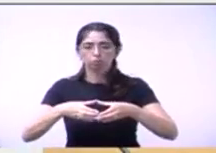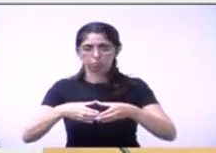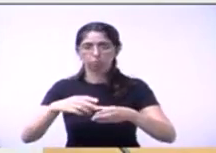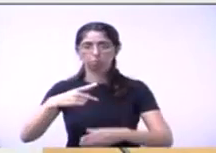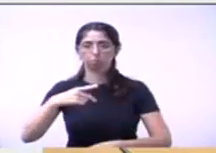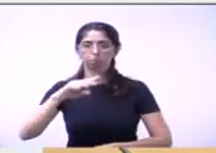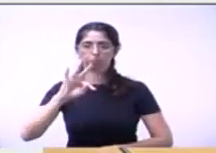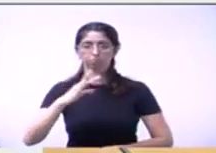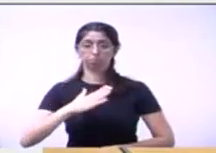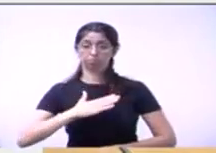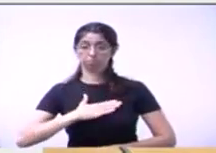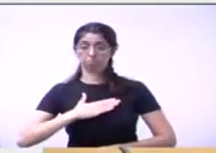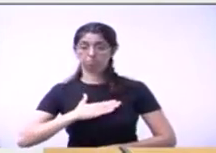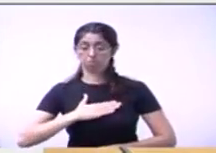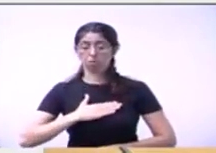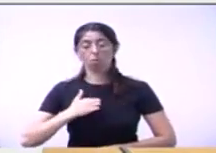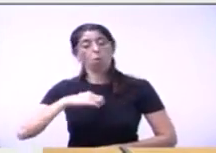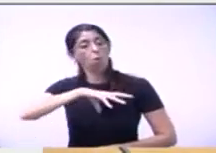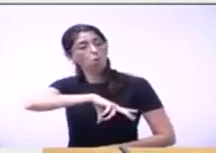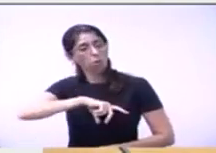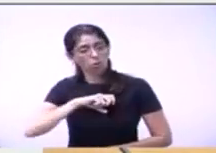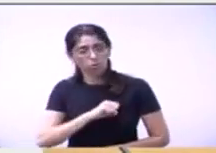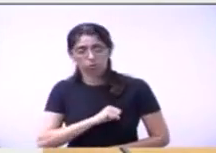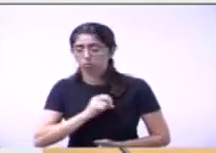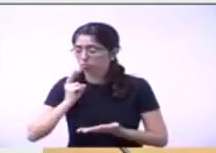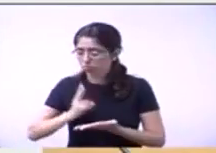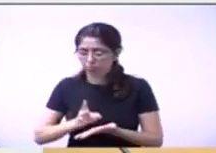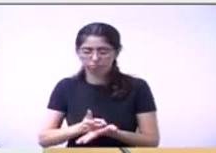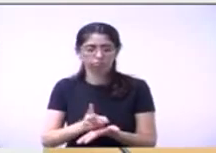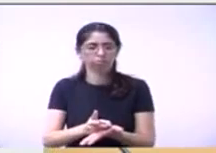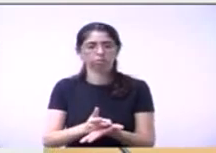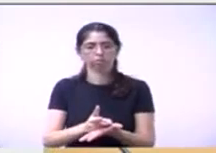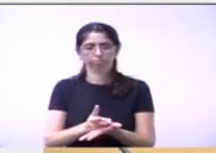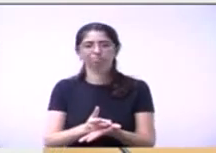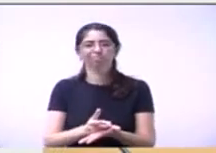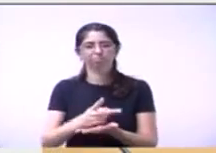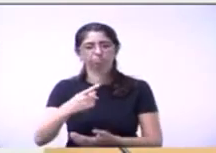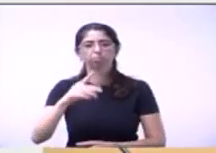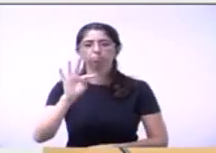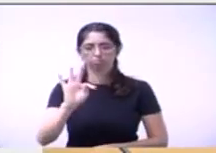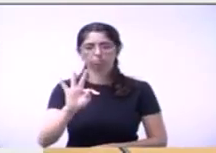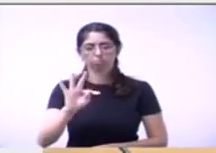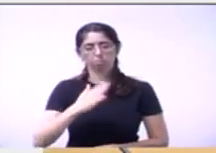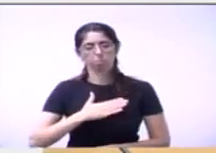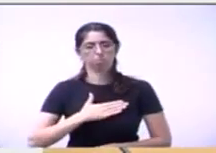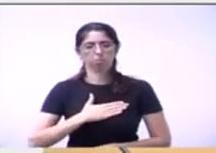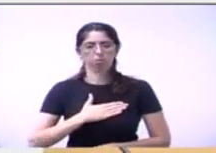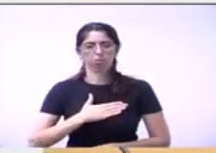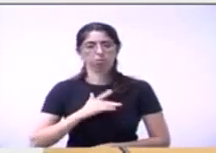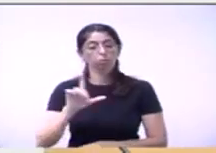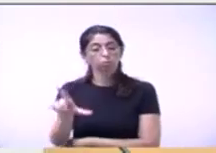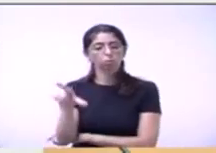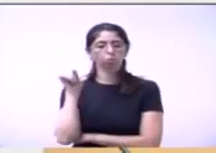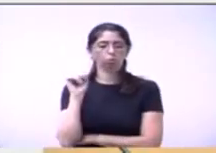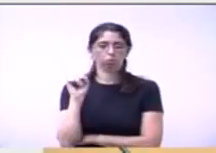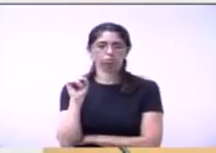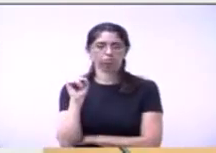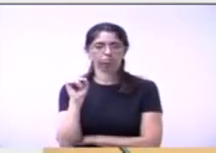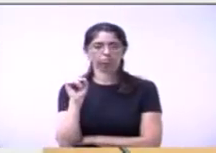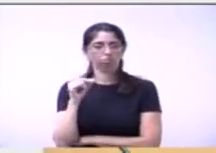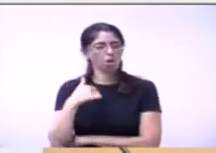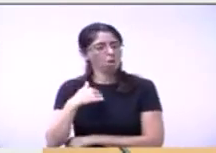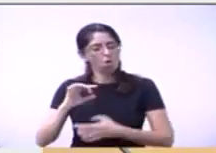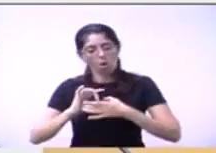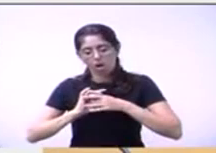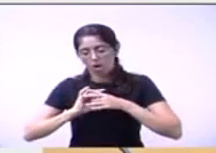atrativos para qualquer vereador quanto o PT. Então, me sinto muito à